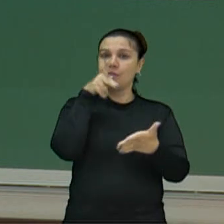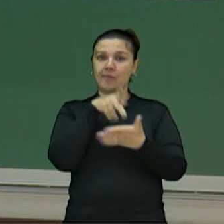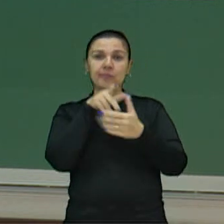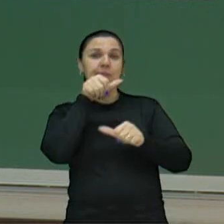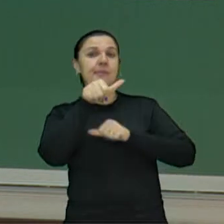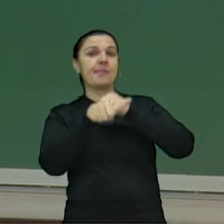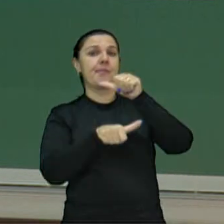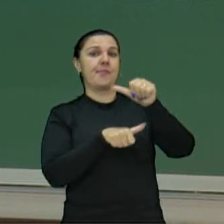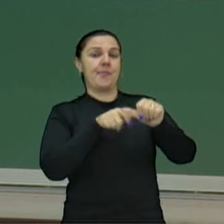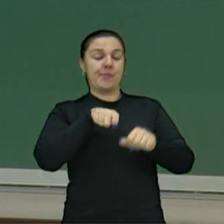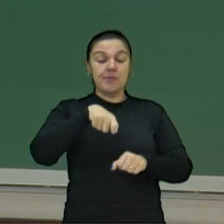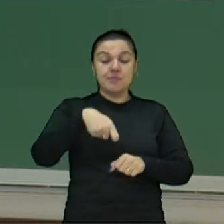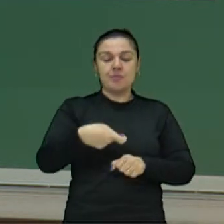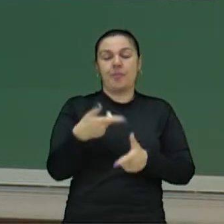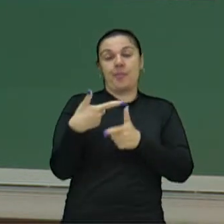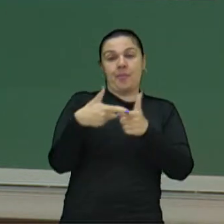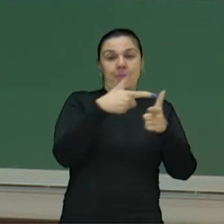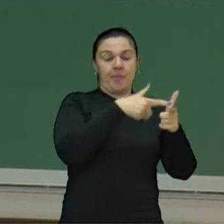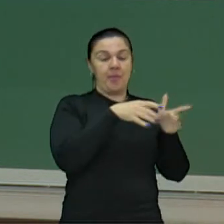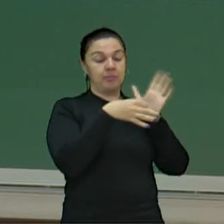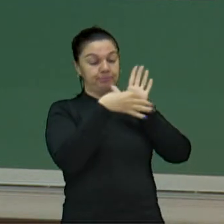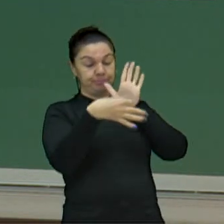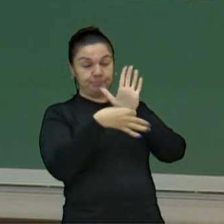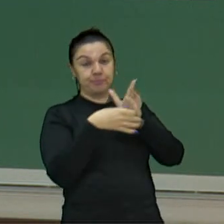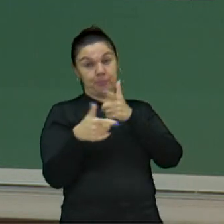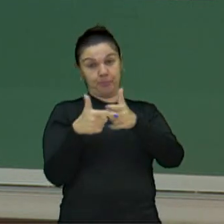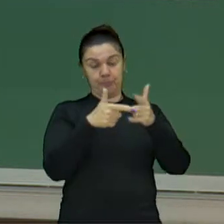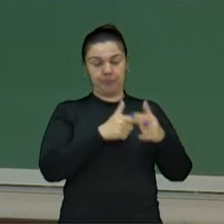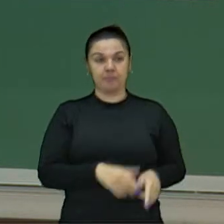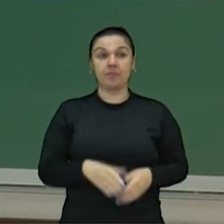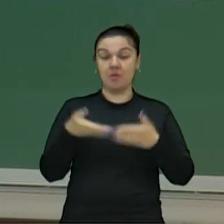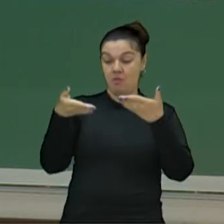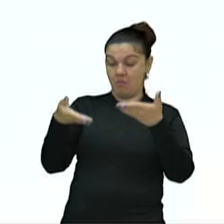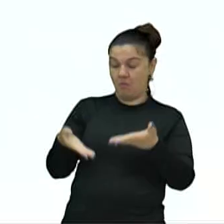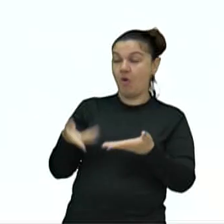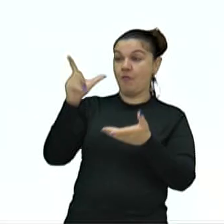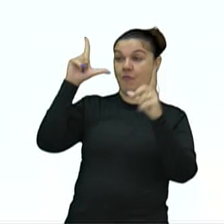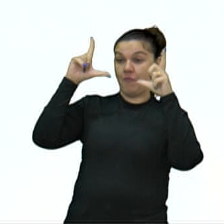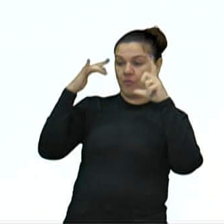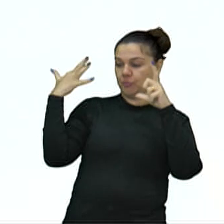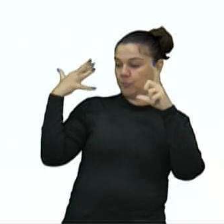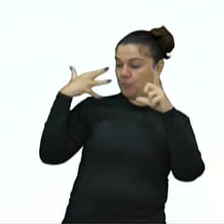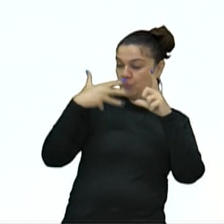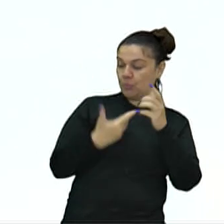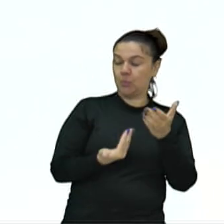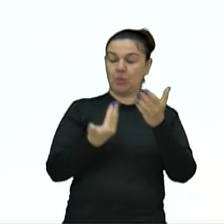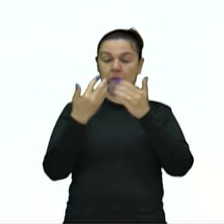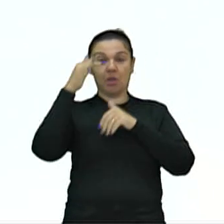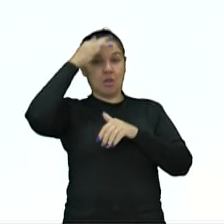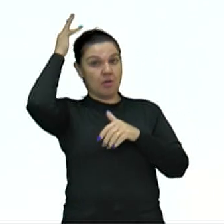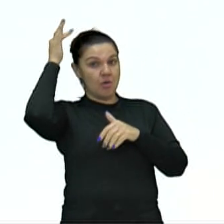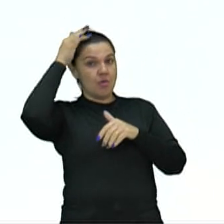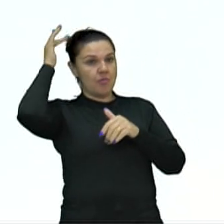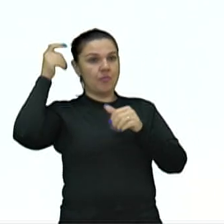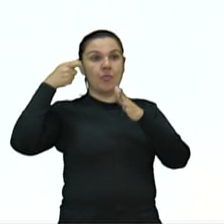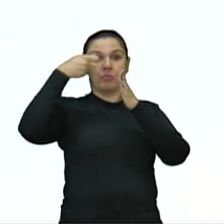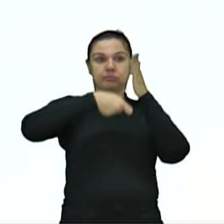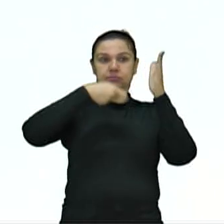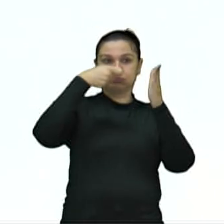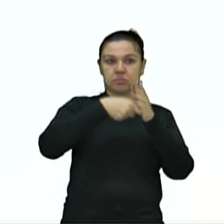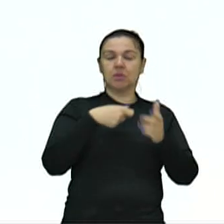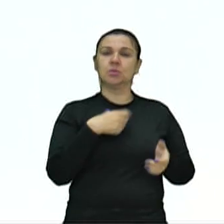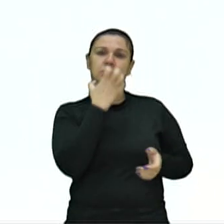transforme com base nessas críticas. Então aqui tem uma foto interessante do Michel Foucault numa manifestação e ao lado dele aquele senhor de